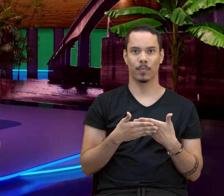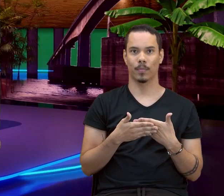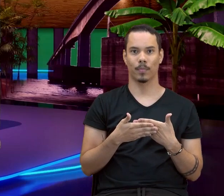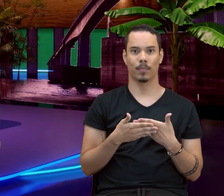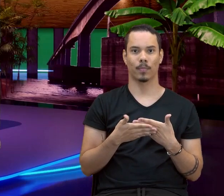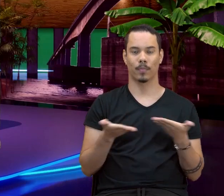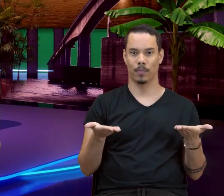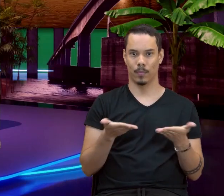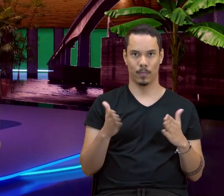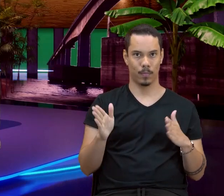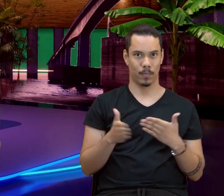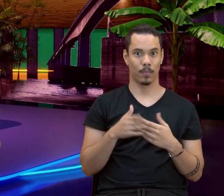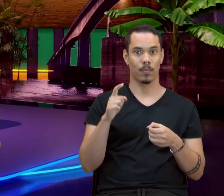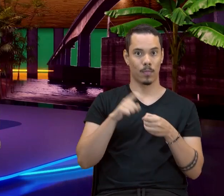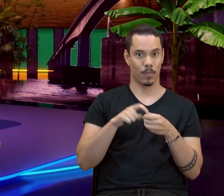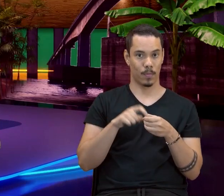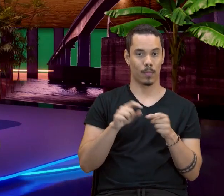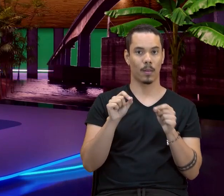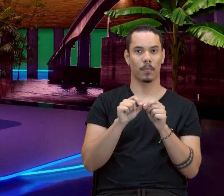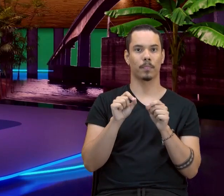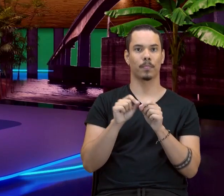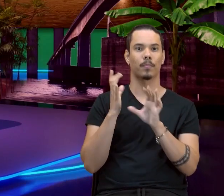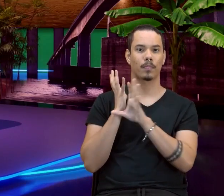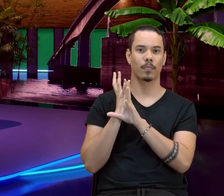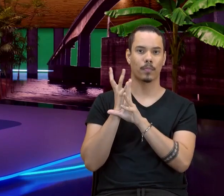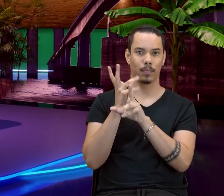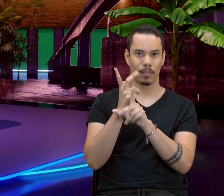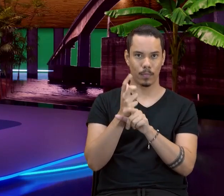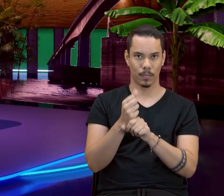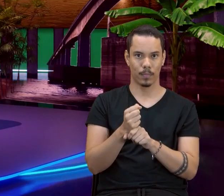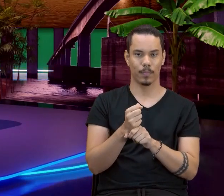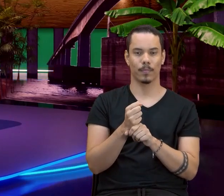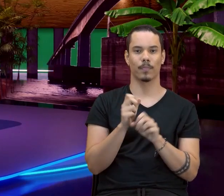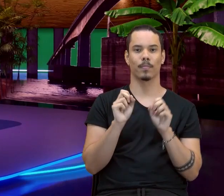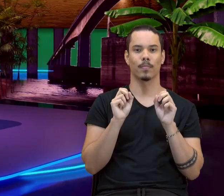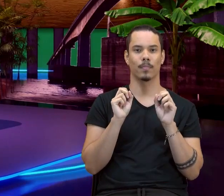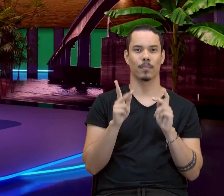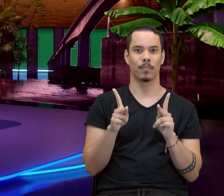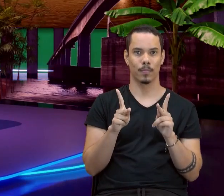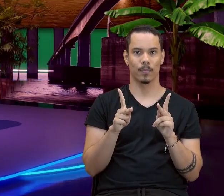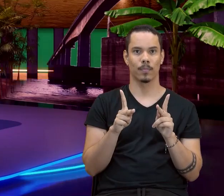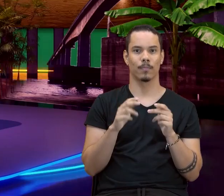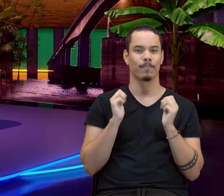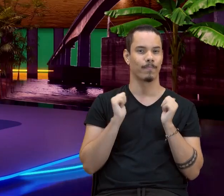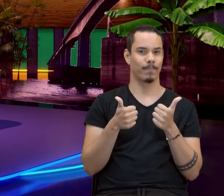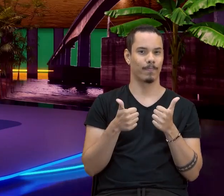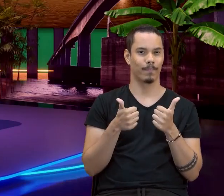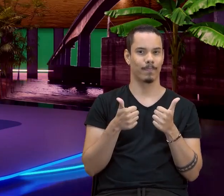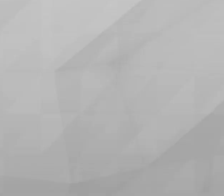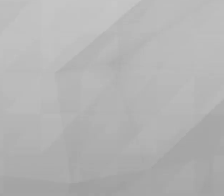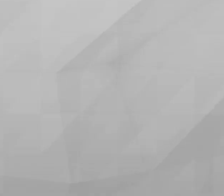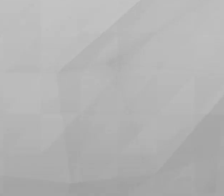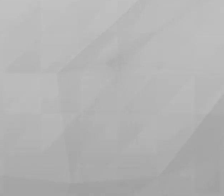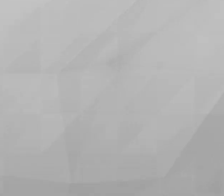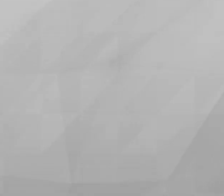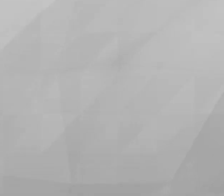Fechou. A gente volta aí já, galerinha, com a nossa aula de revisão. Beleza? Valeu.